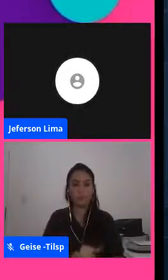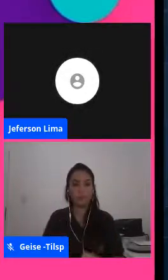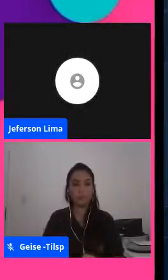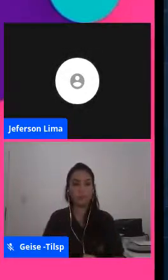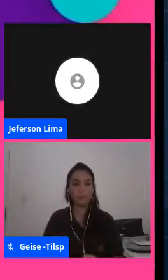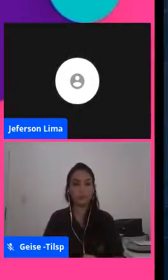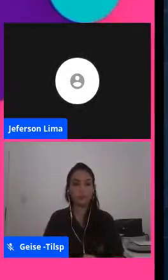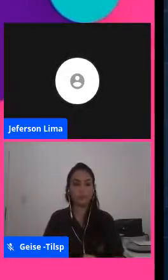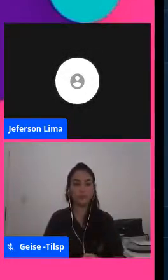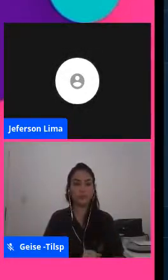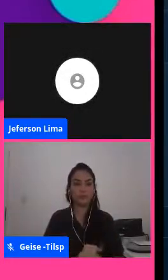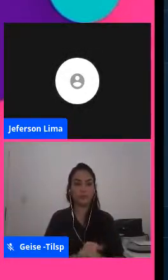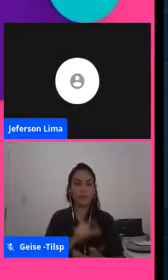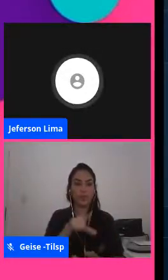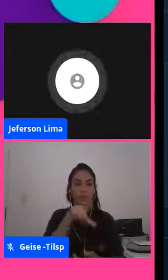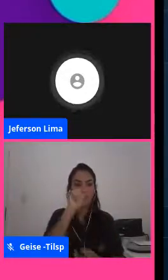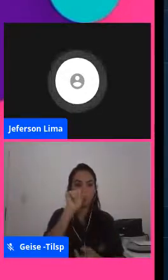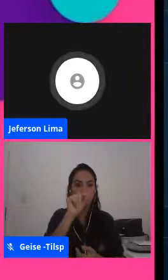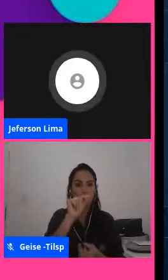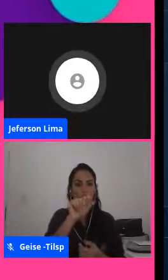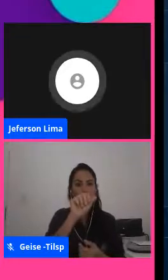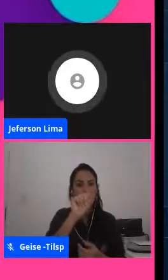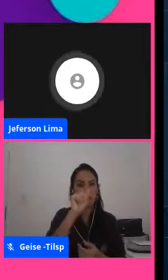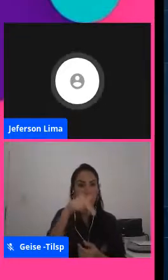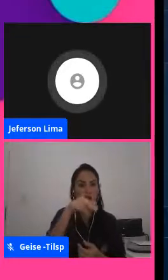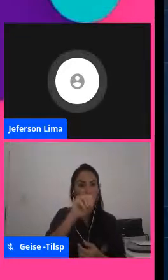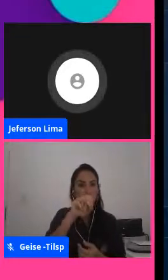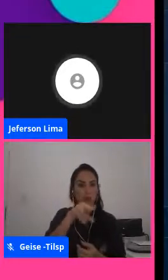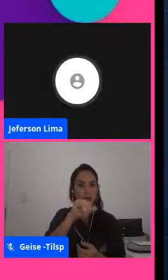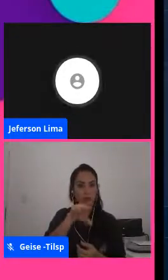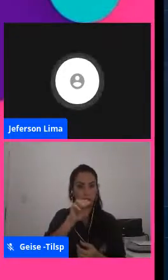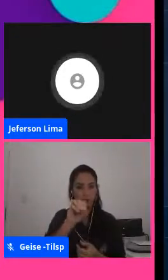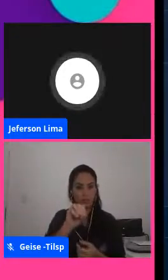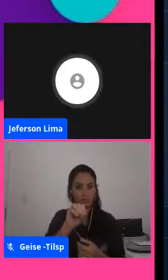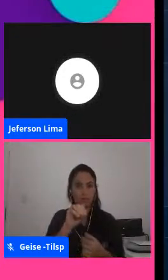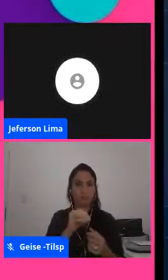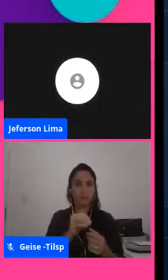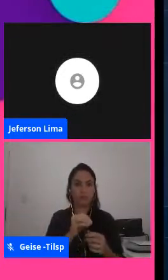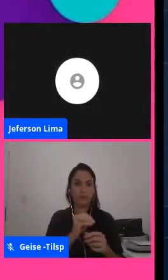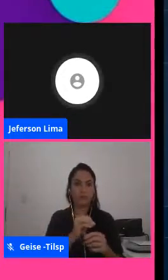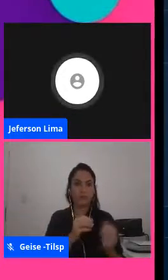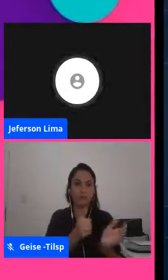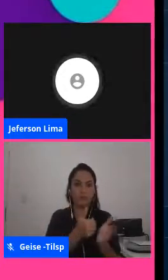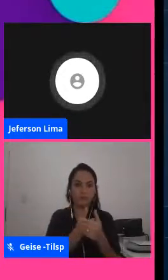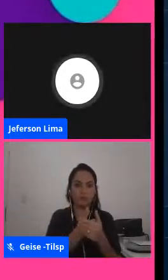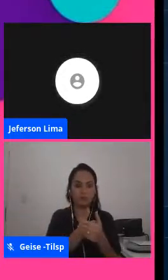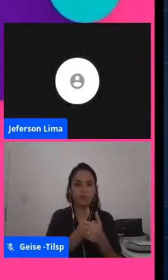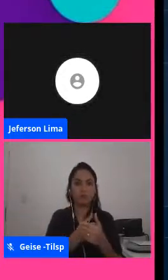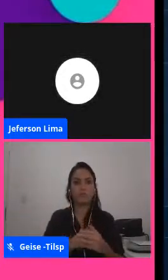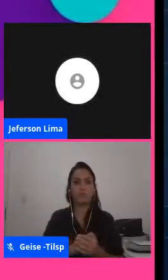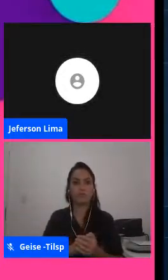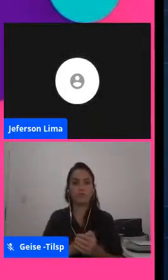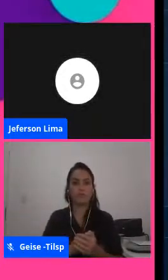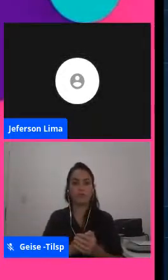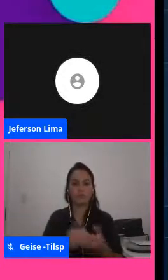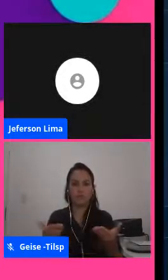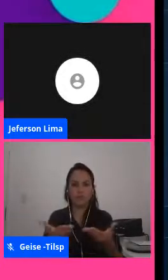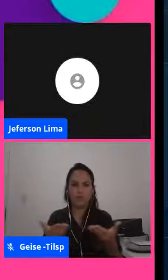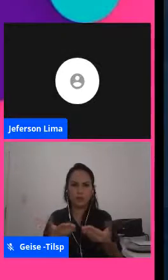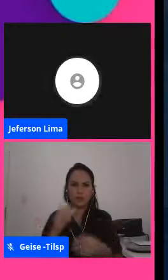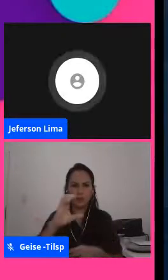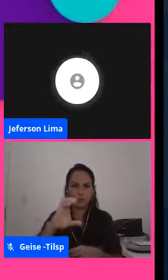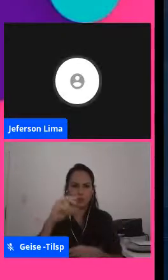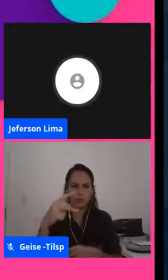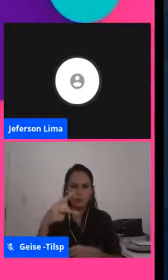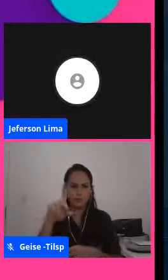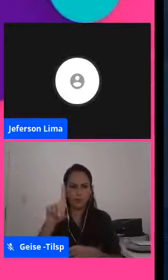anônimo. Vou falar que meu ID de usuário ele é CPDE. A partir desse momento,